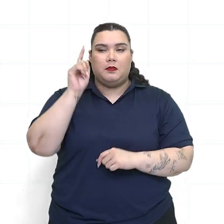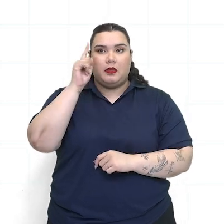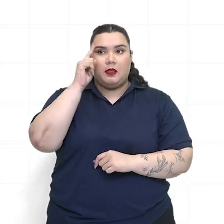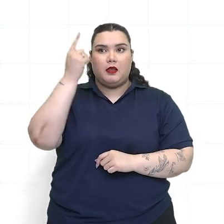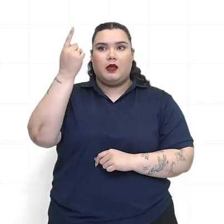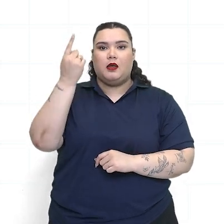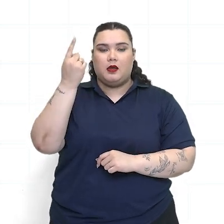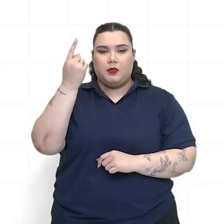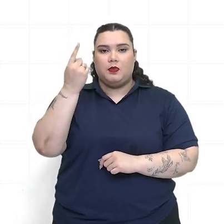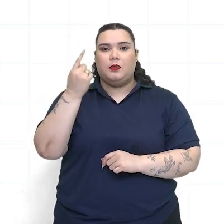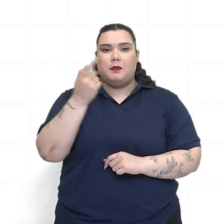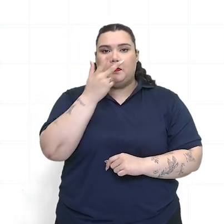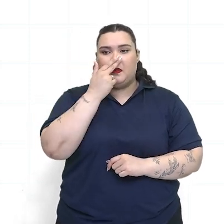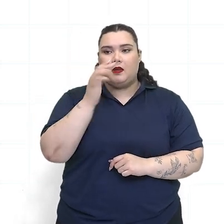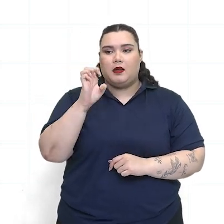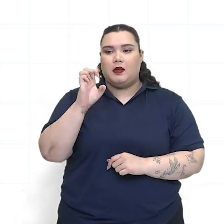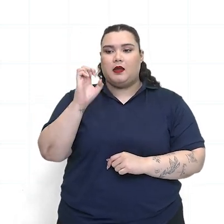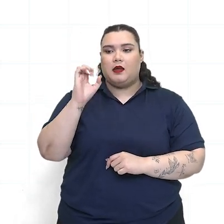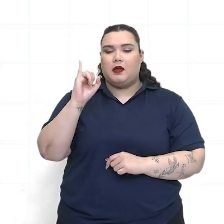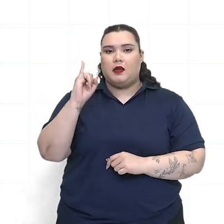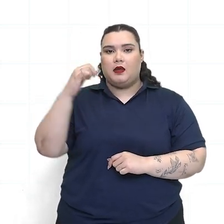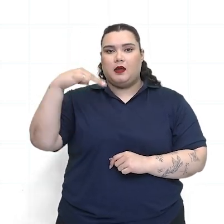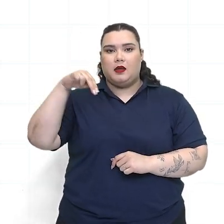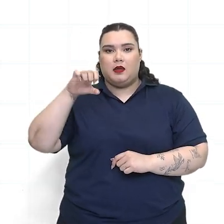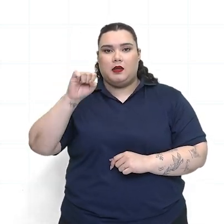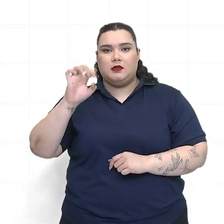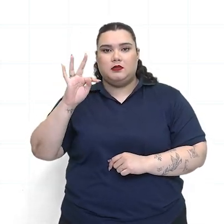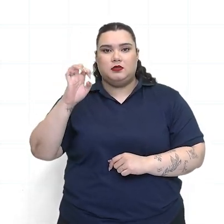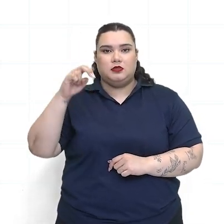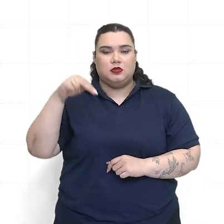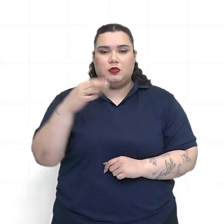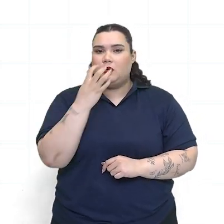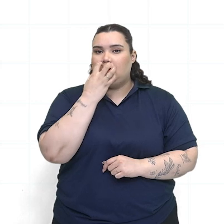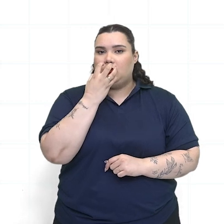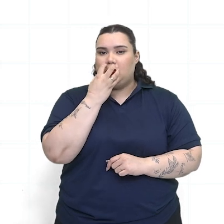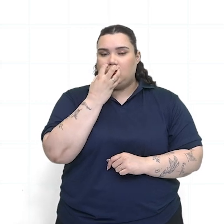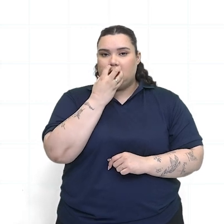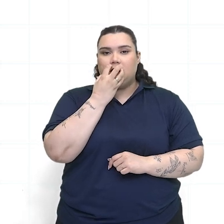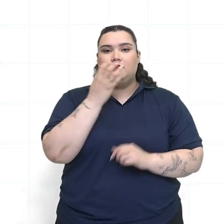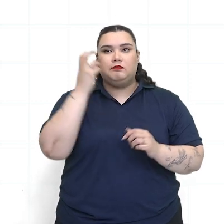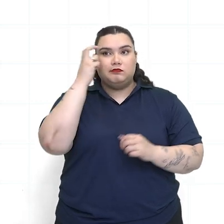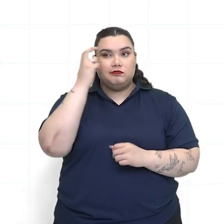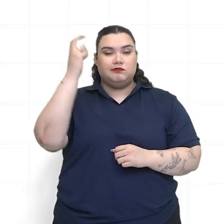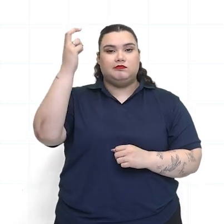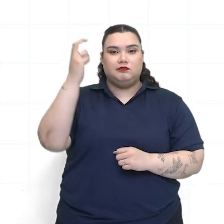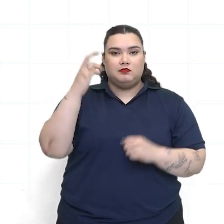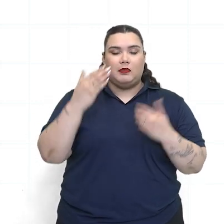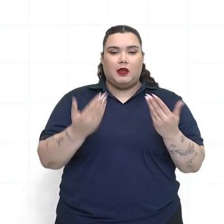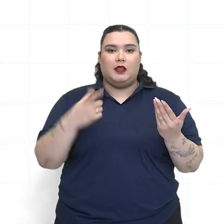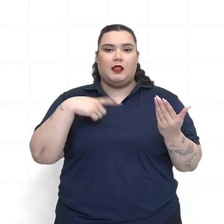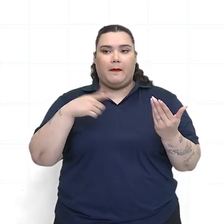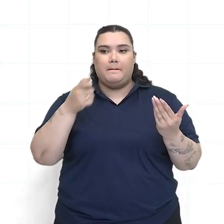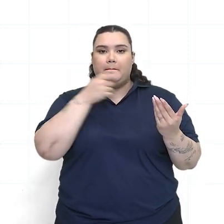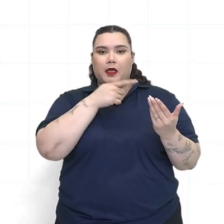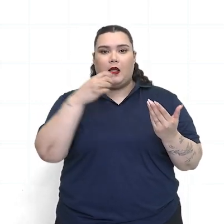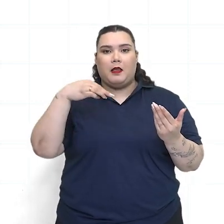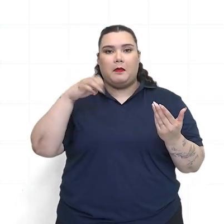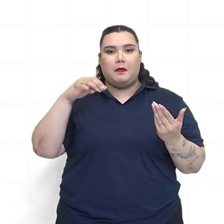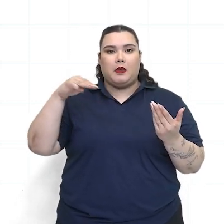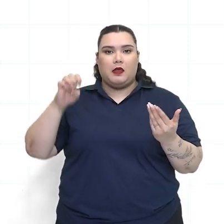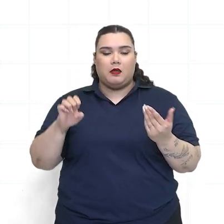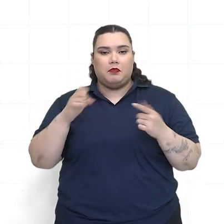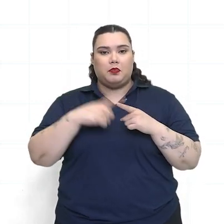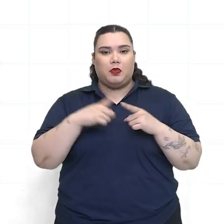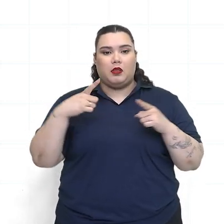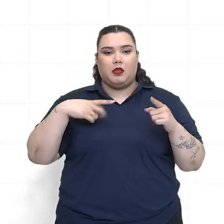ideia que passa a ideia do Einstein, né? O Einstein dos cachorros. Então, ali existe o meme, porque está associada a questão da